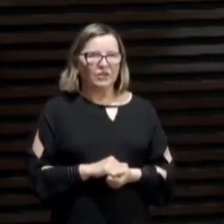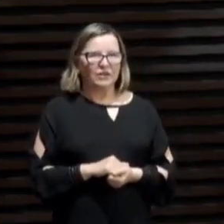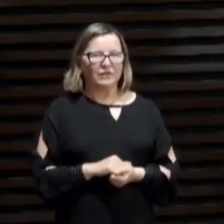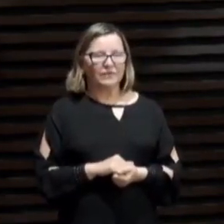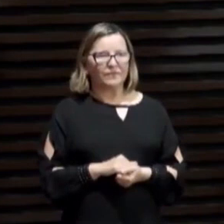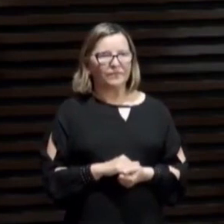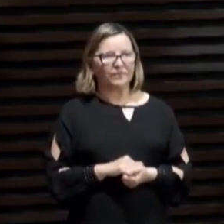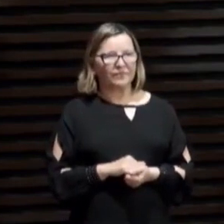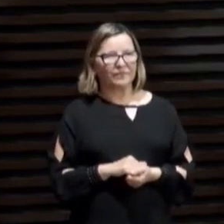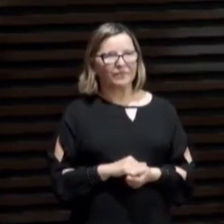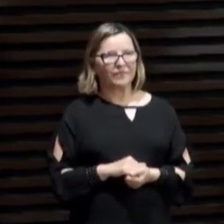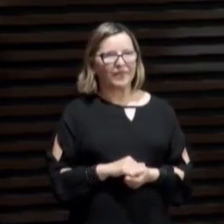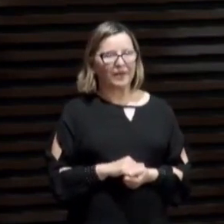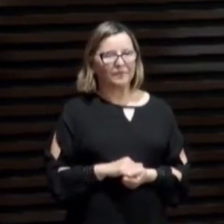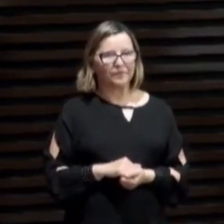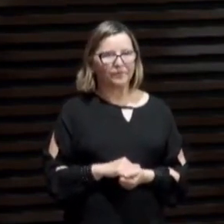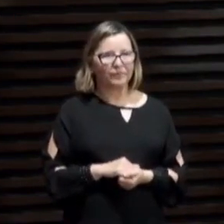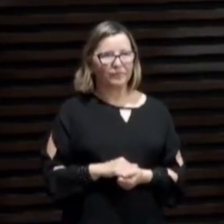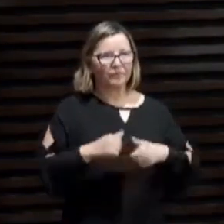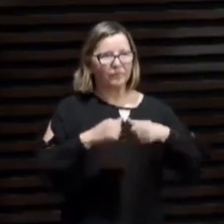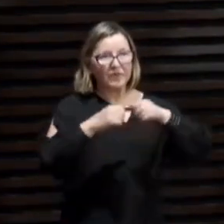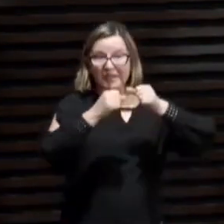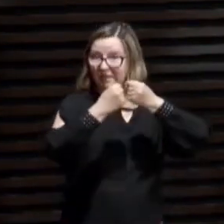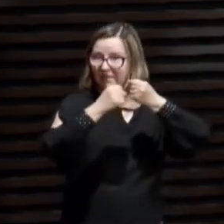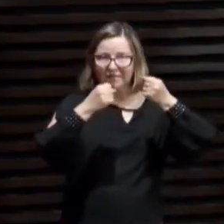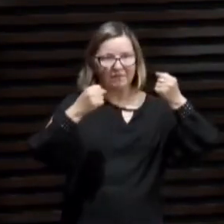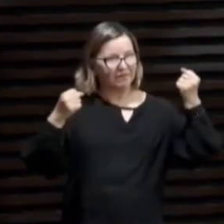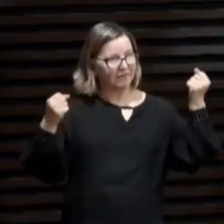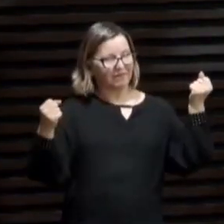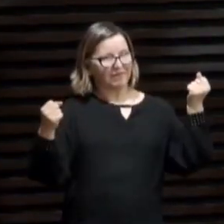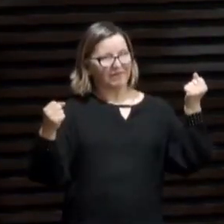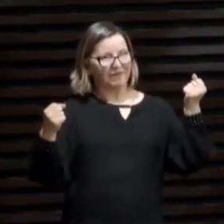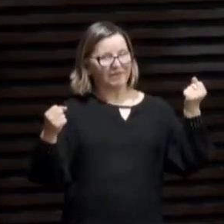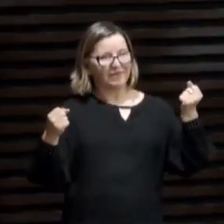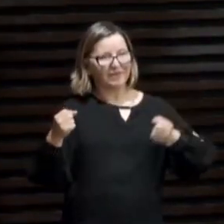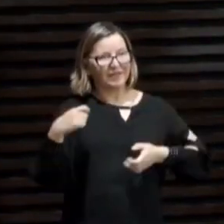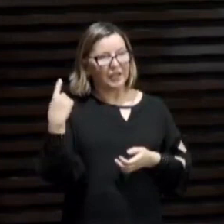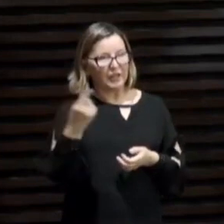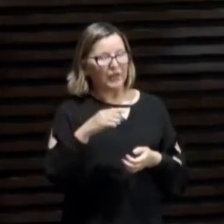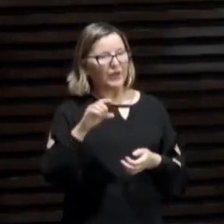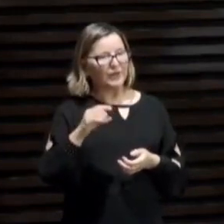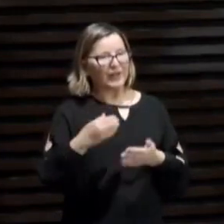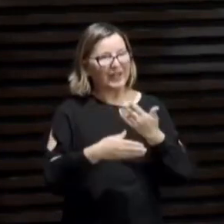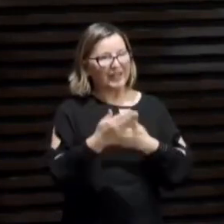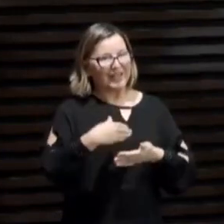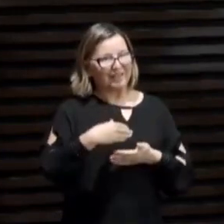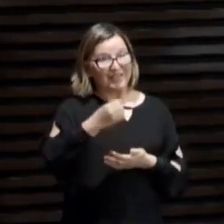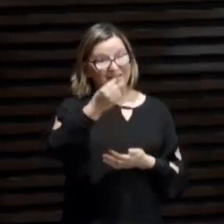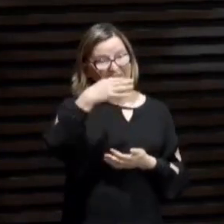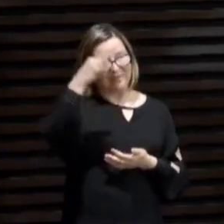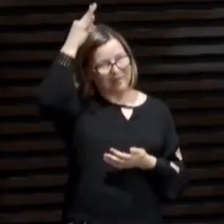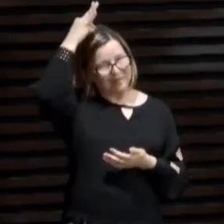Isso é de uma magnitude que nós, só pelo Espírito, podemos compreender isso.